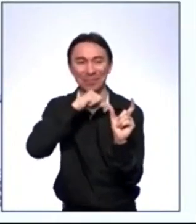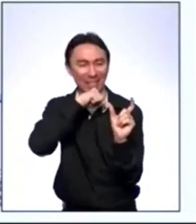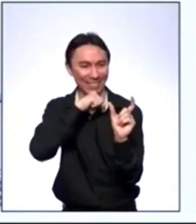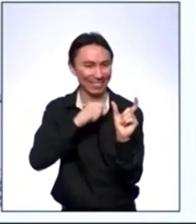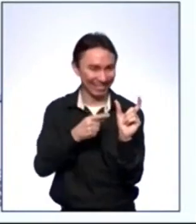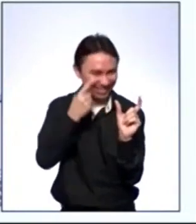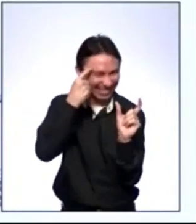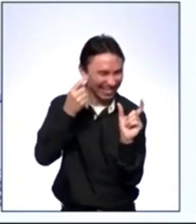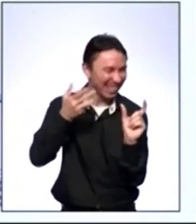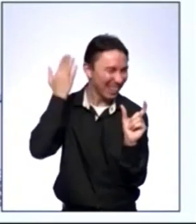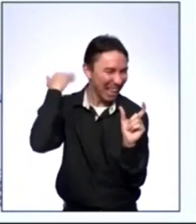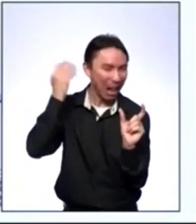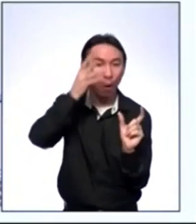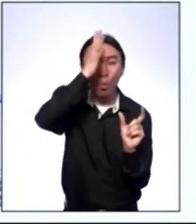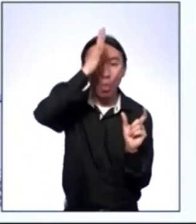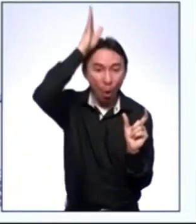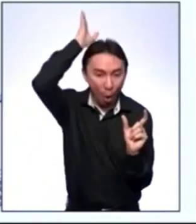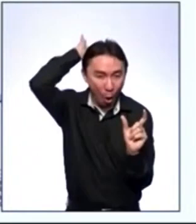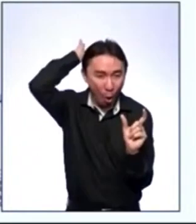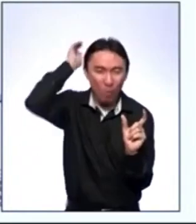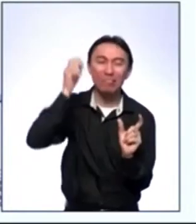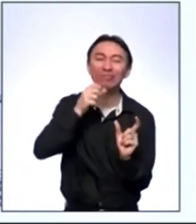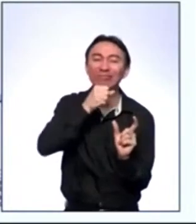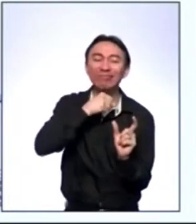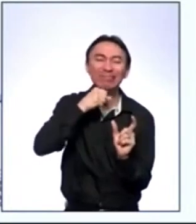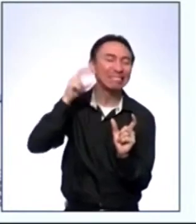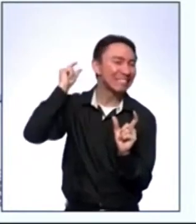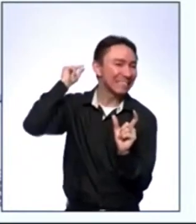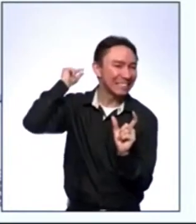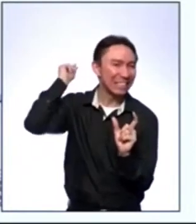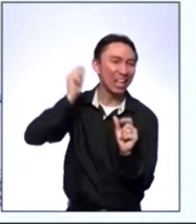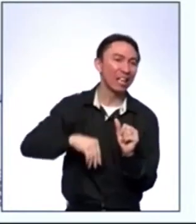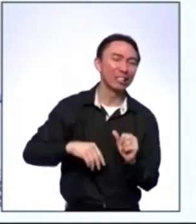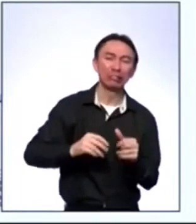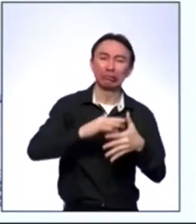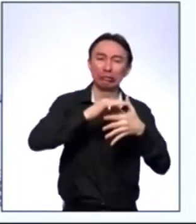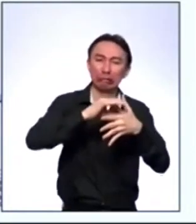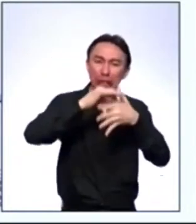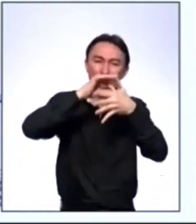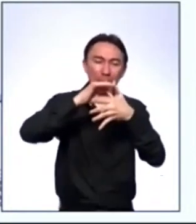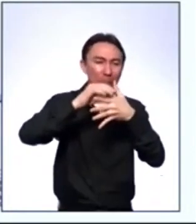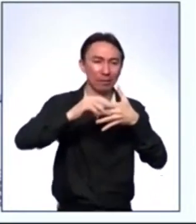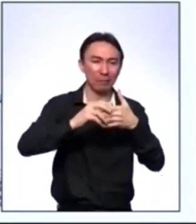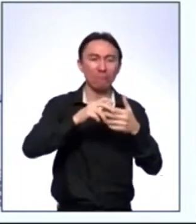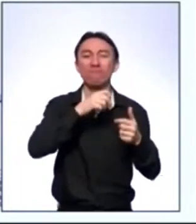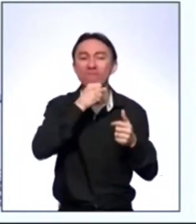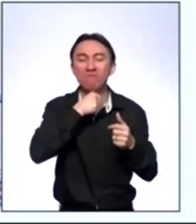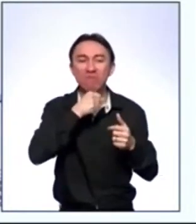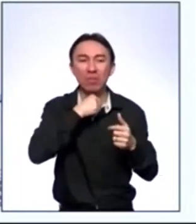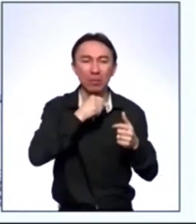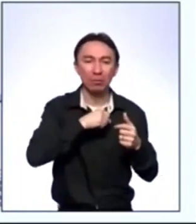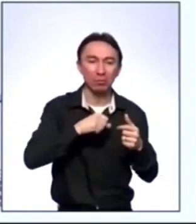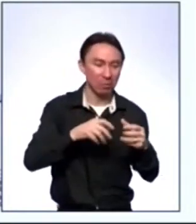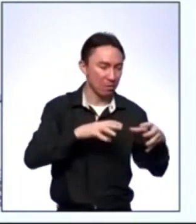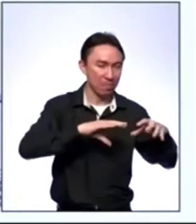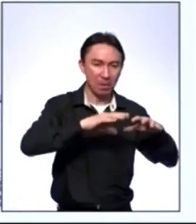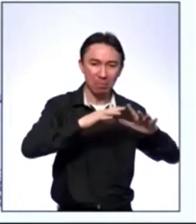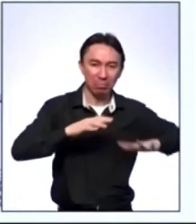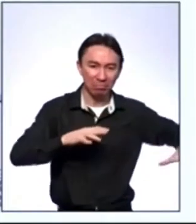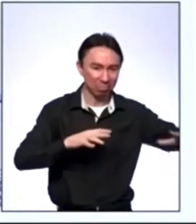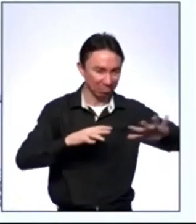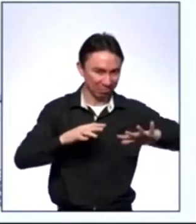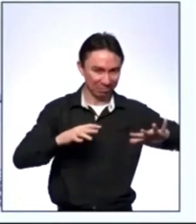é o líder da comunidade, né? Aquele indivíduo mais velho, né? Da comunidade, vamos chamar